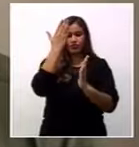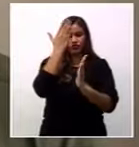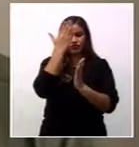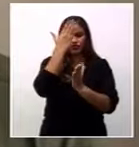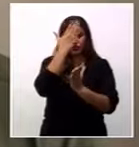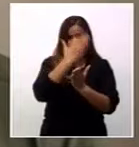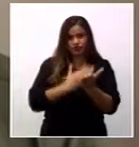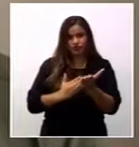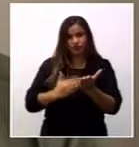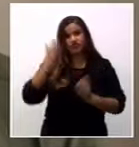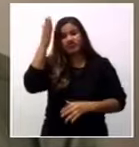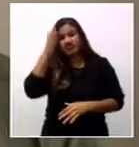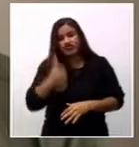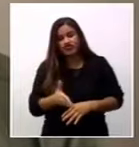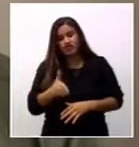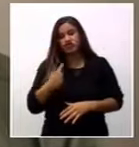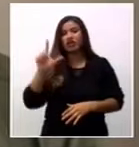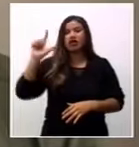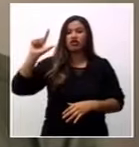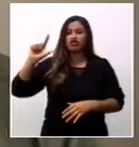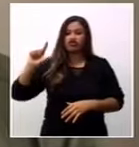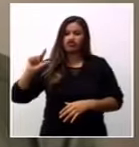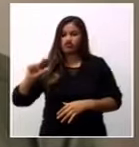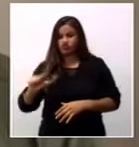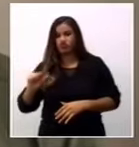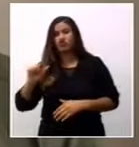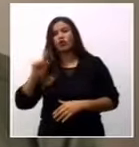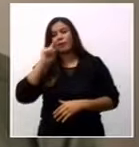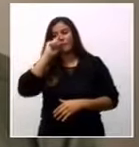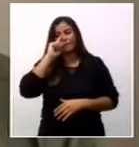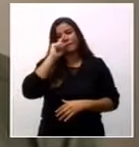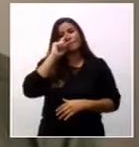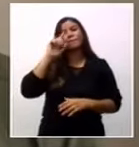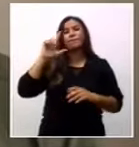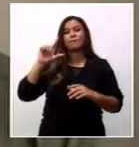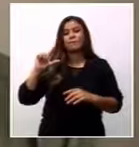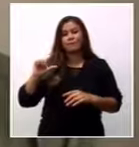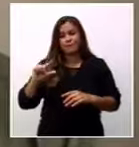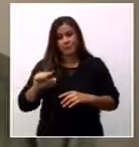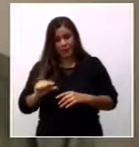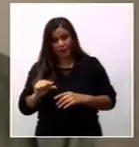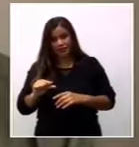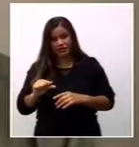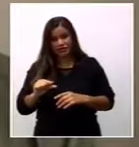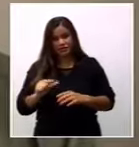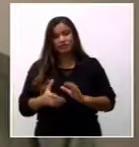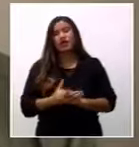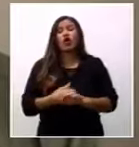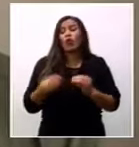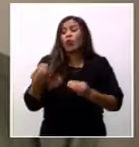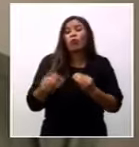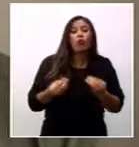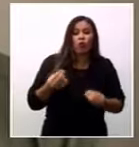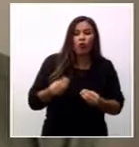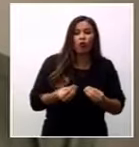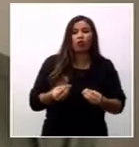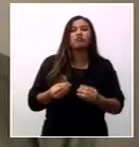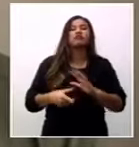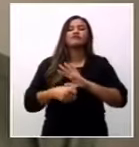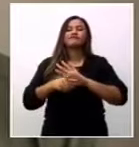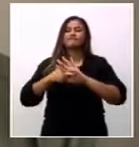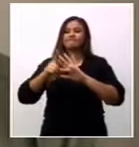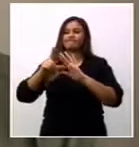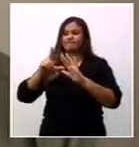eu vou estar diminuindo esse risco. E como é que eu vou diminuir o risco? É a questão da